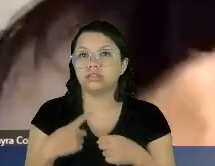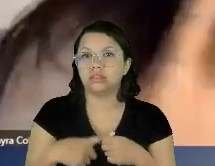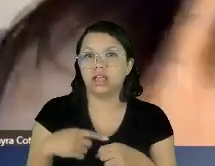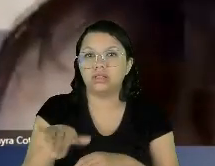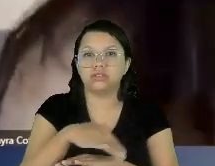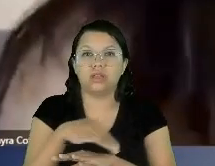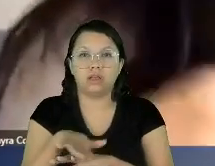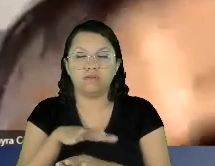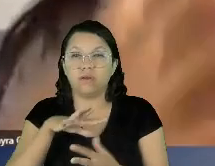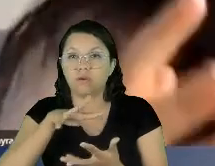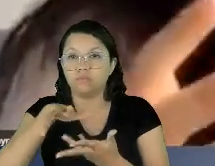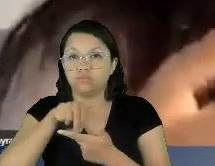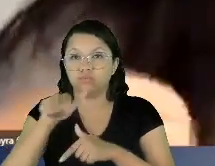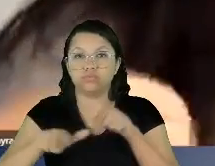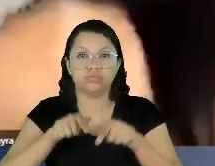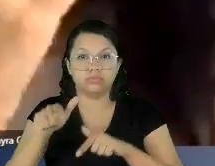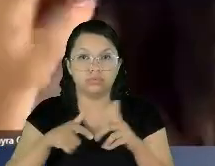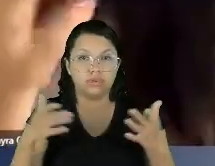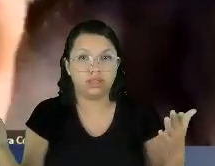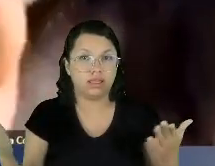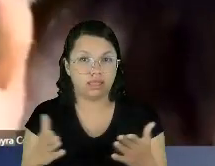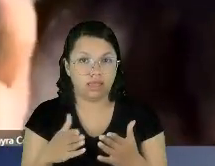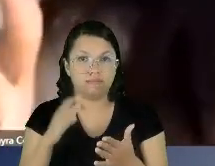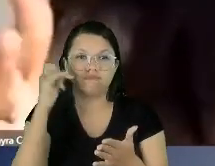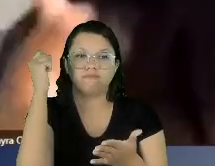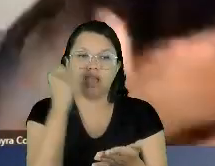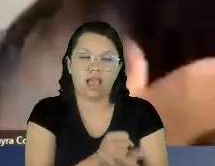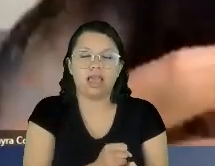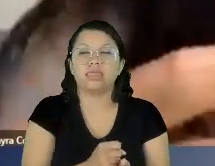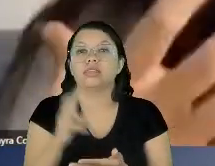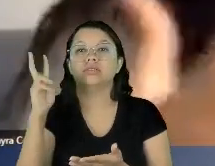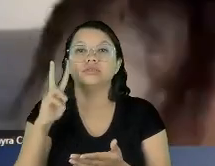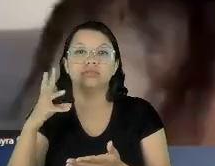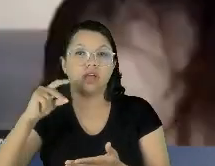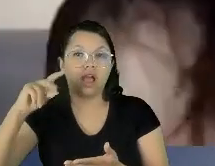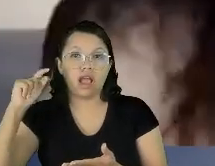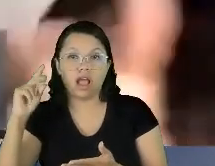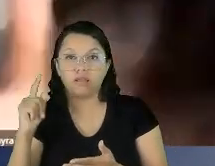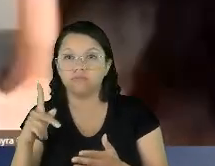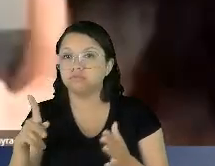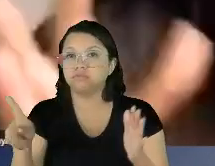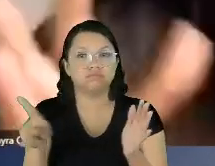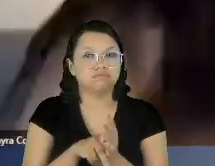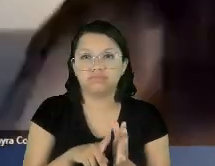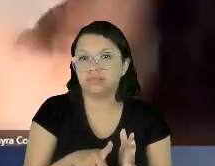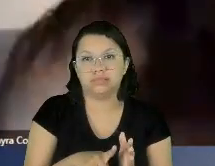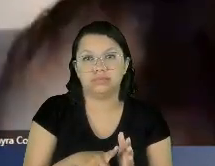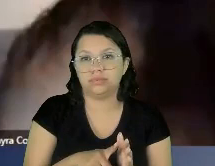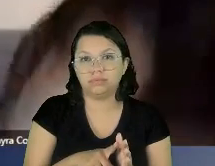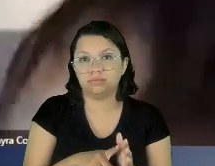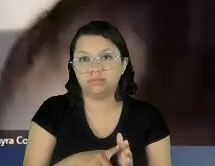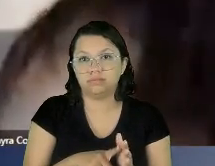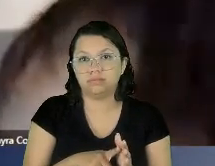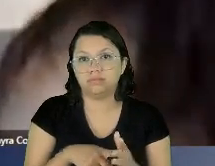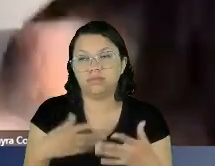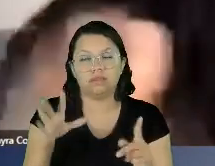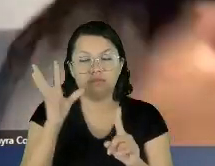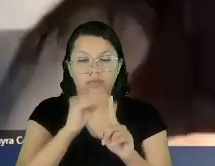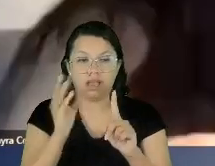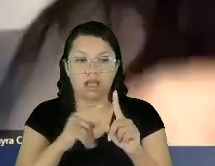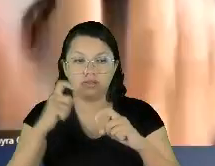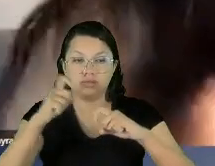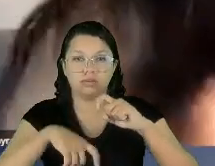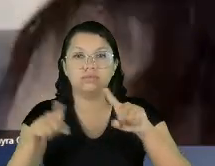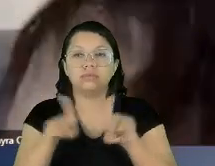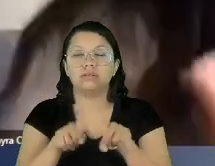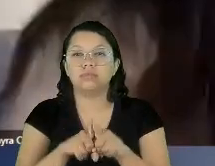com a cidade, com a rua, com o mundo do trabalho, ela é marcada historicamente por um não pertencimento.